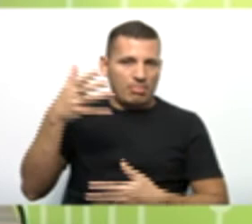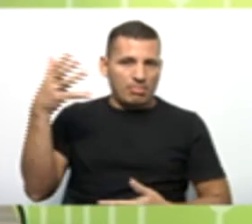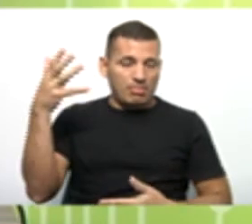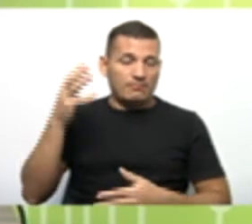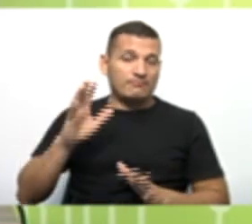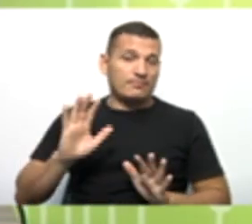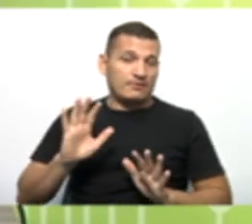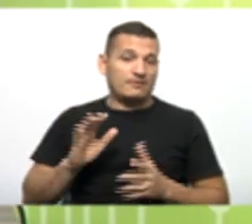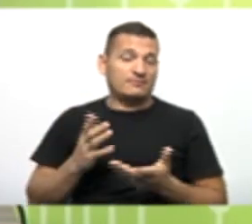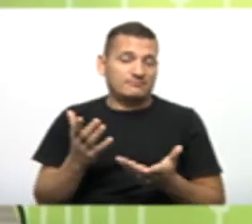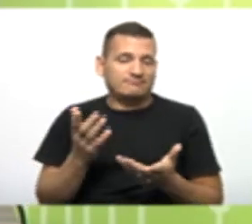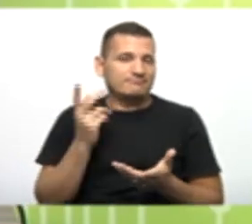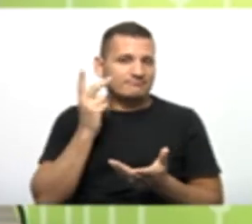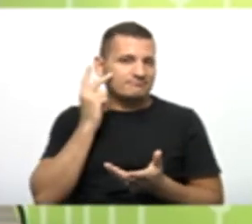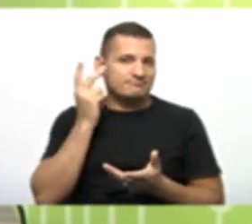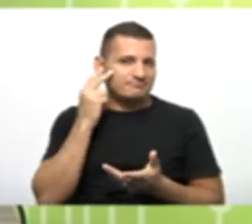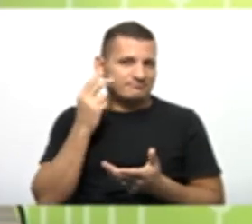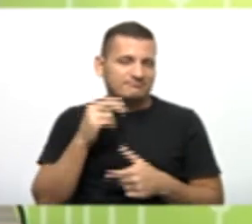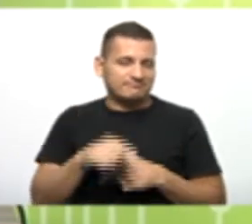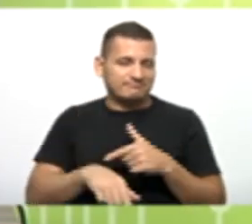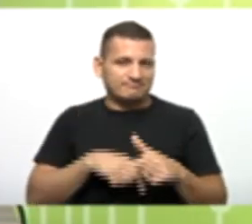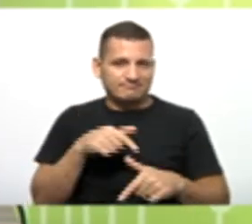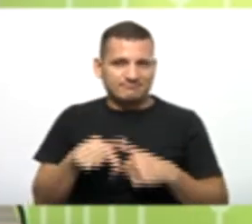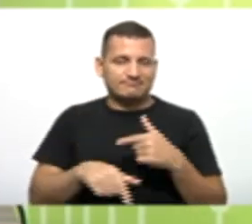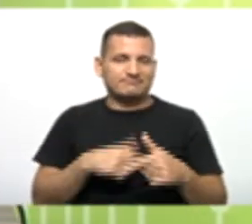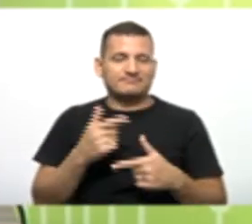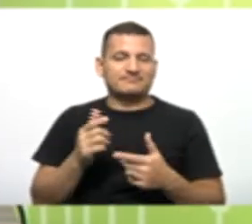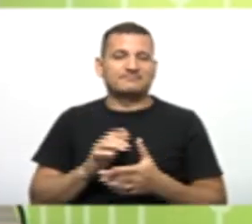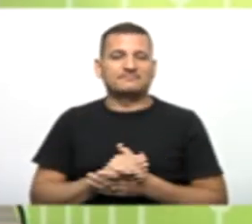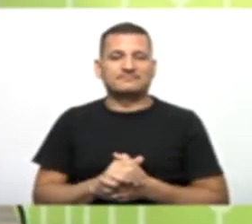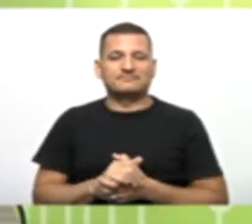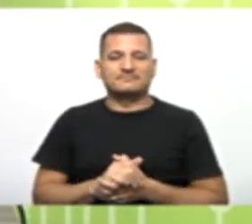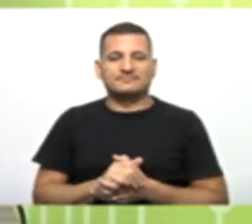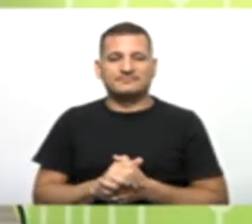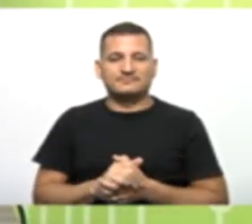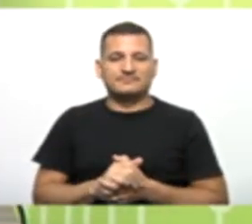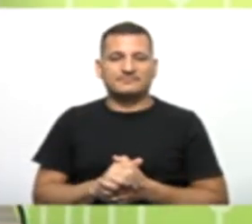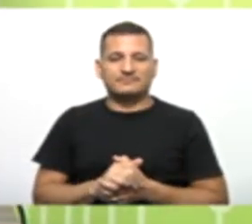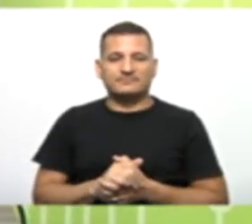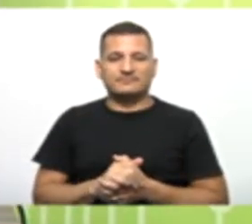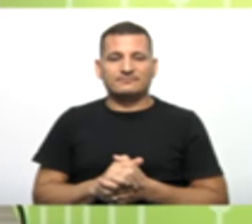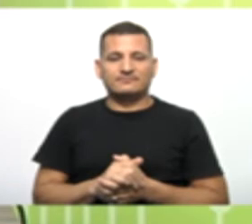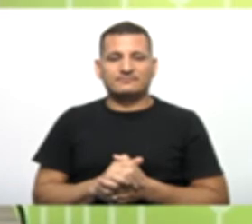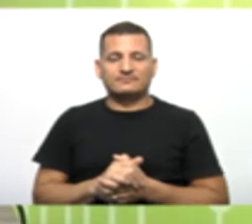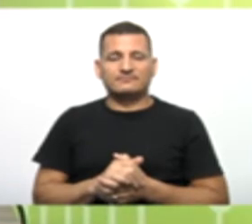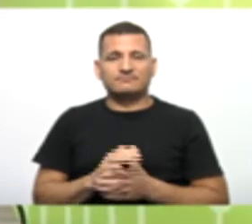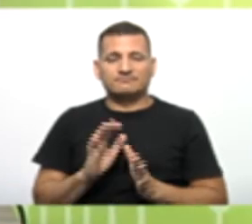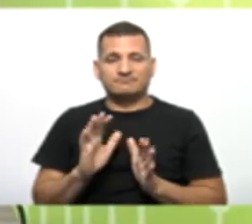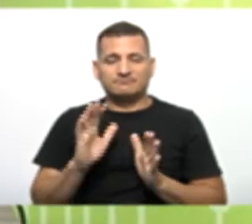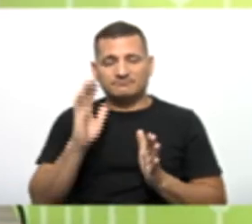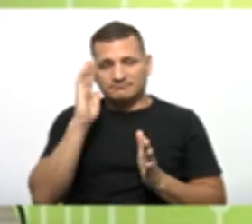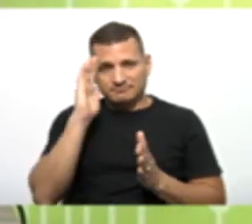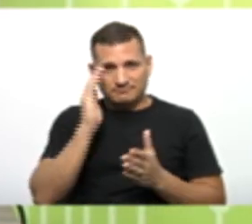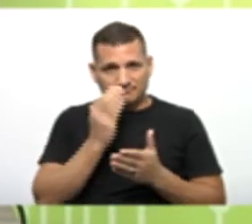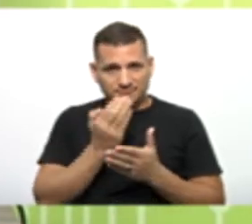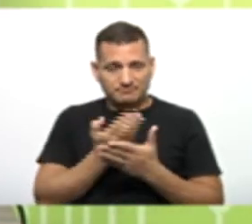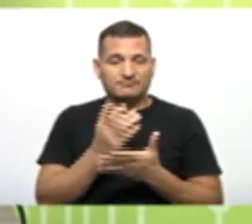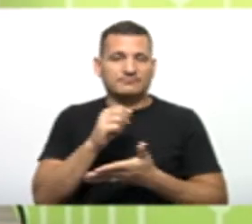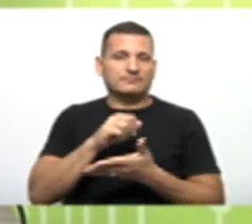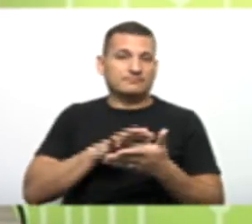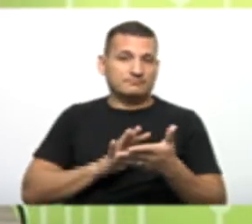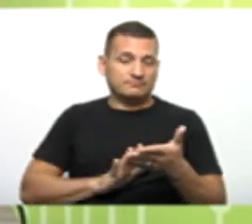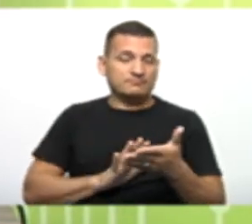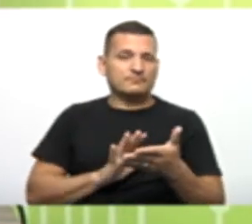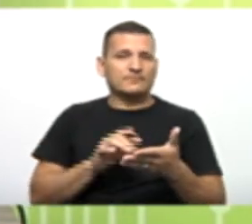massa é desse jeito mesmo, é um pouquinho mais complicado, um pouquinho mais extenso, mas eu acredito que com esse tipo de exercício vocês